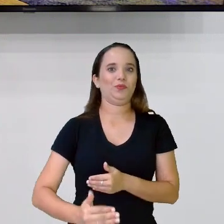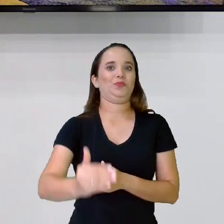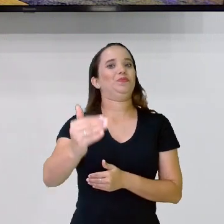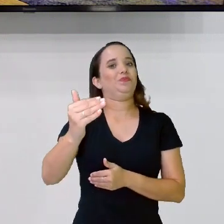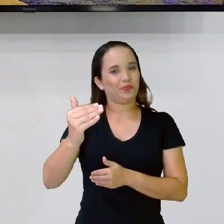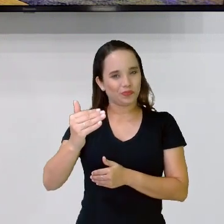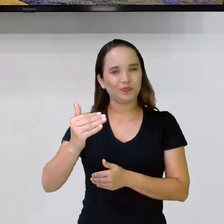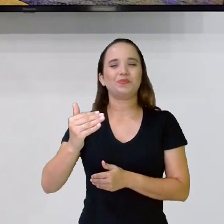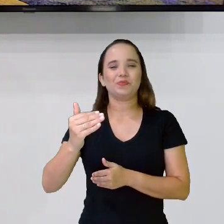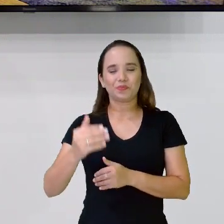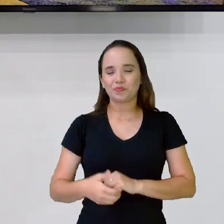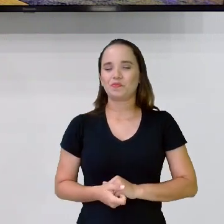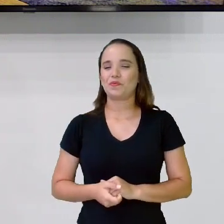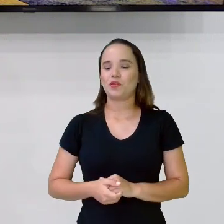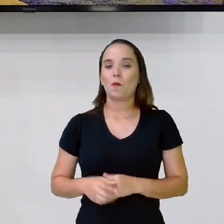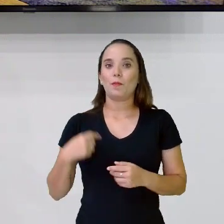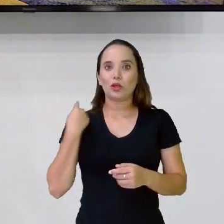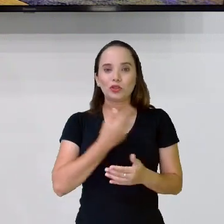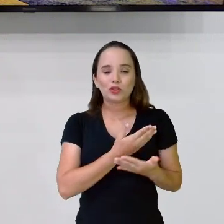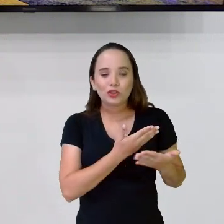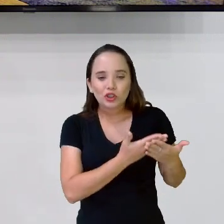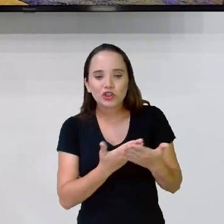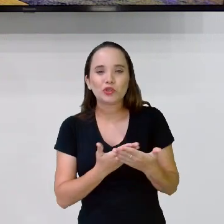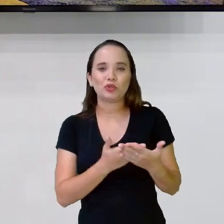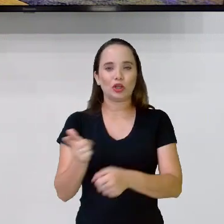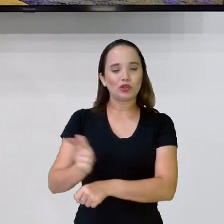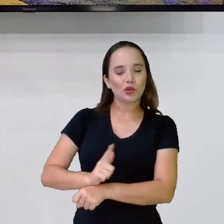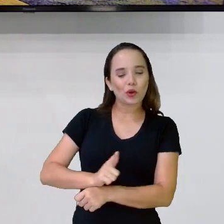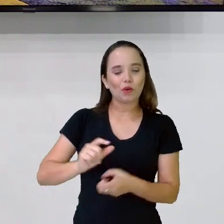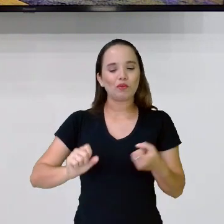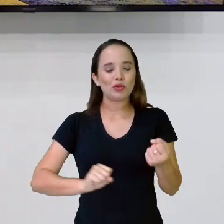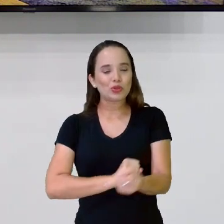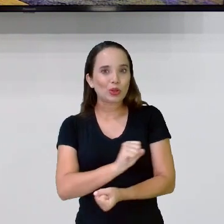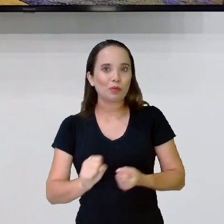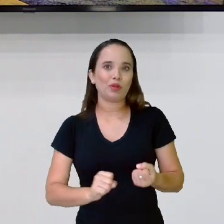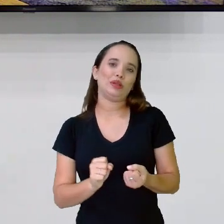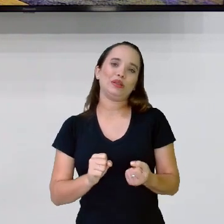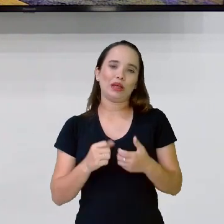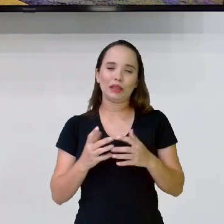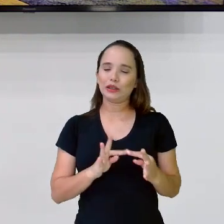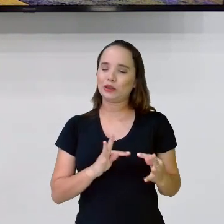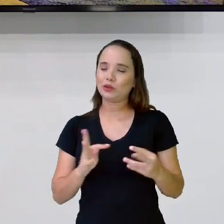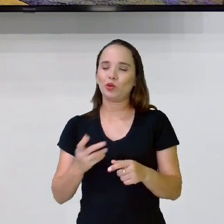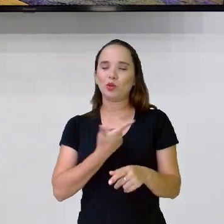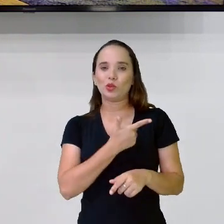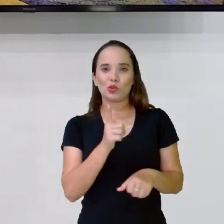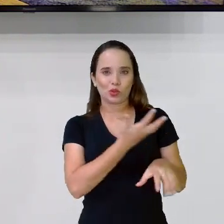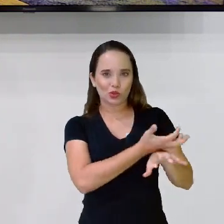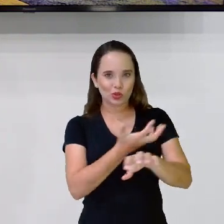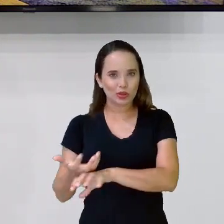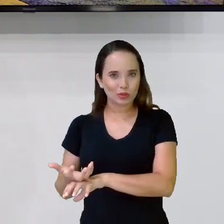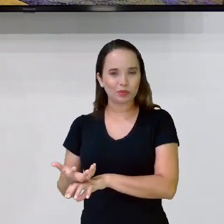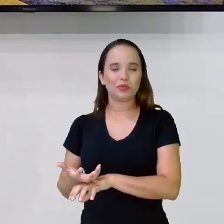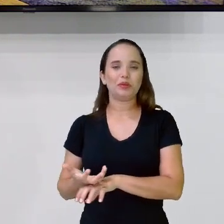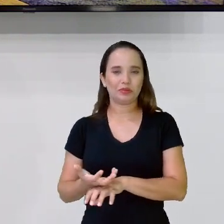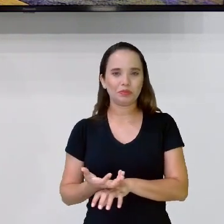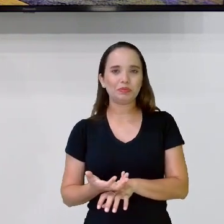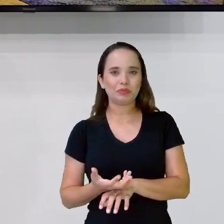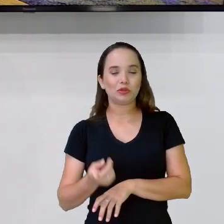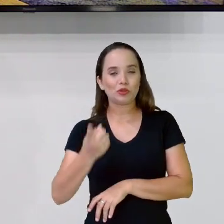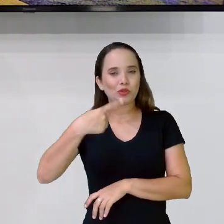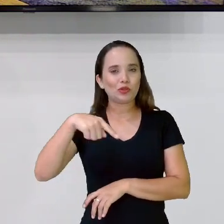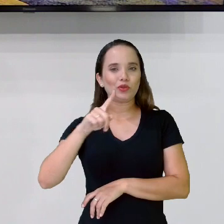caminho para que a gente possa trabalhar, né? Geografia, sustentabilidade, enfim, todos os componentes curriculares aí que